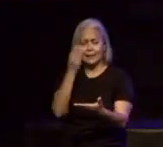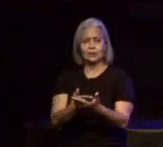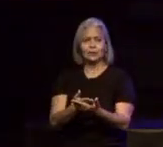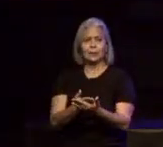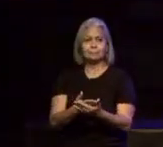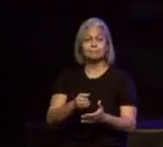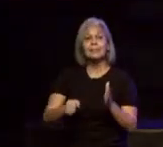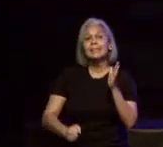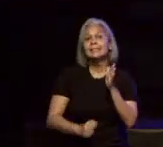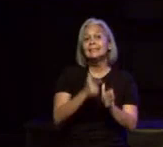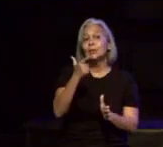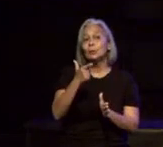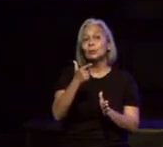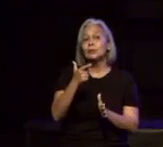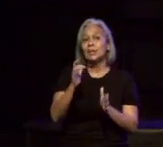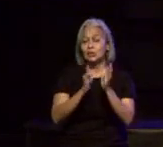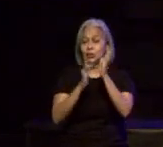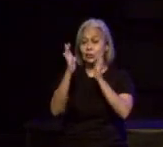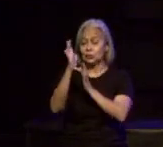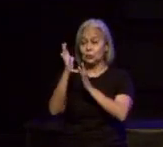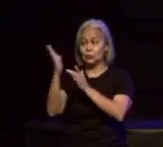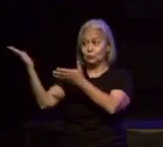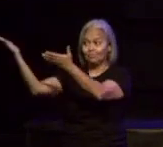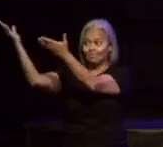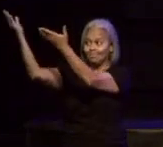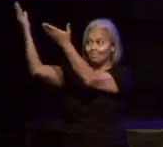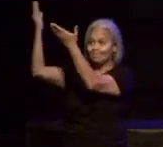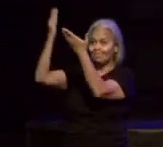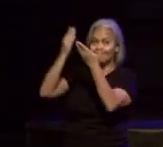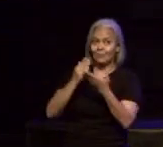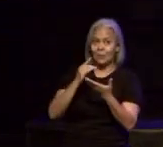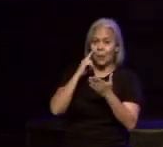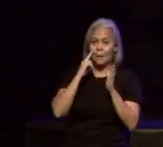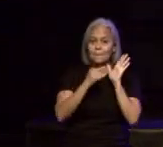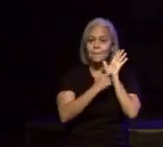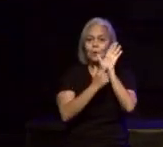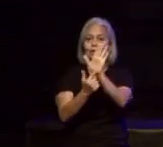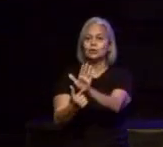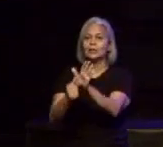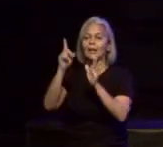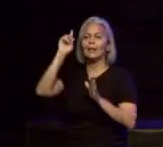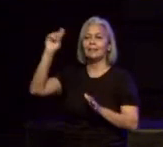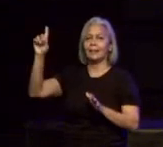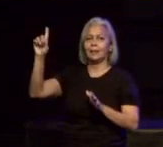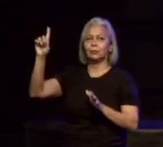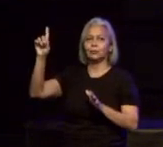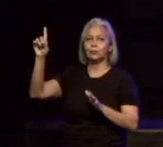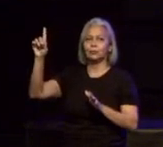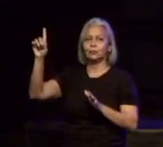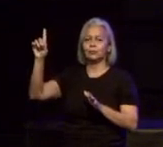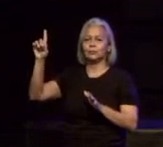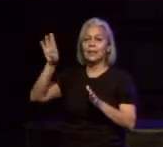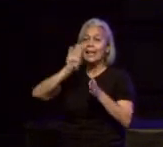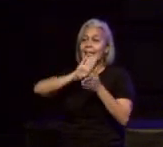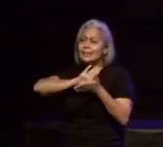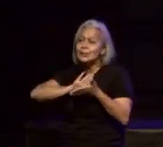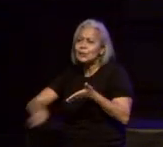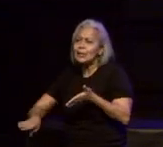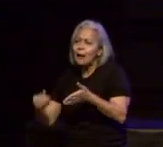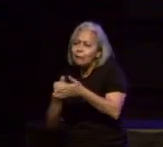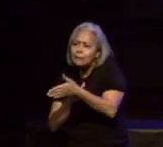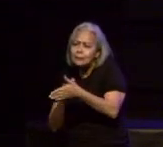e representar quem Deus é. Jesus veio mostrar Deus. e tirar o mistério, uma boa parte do mistério,